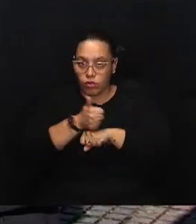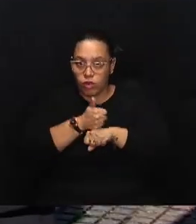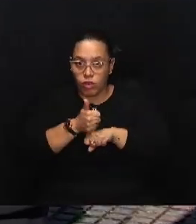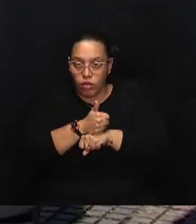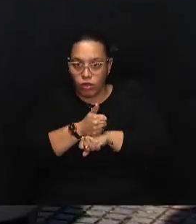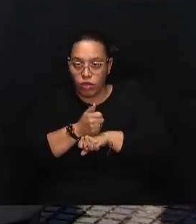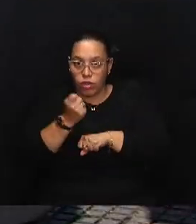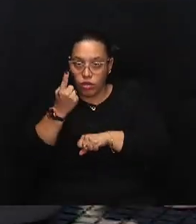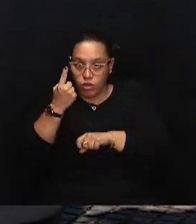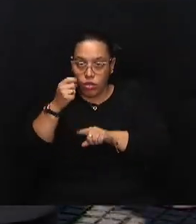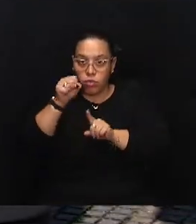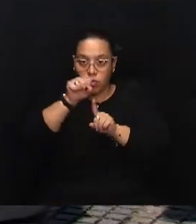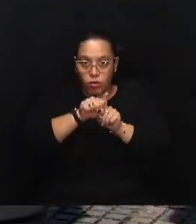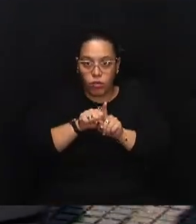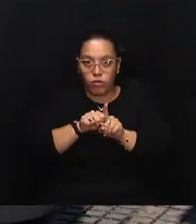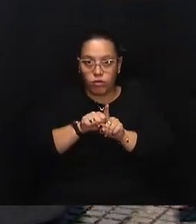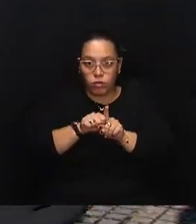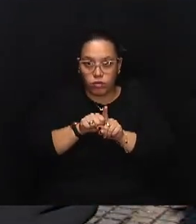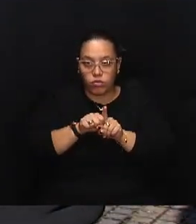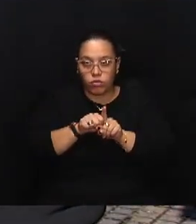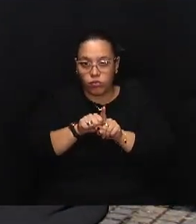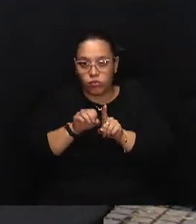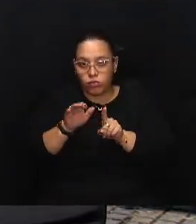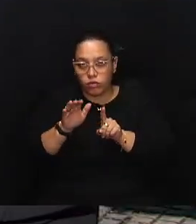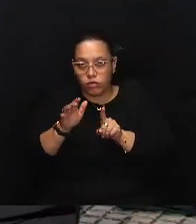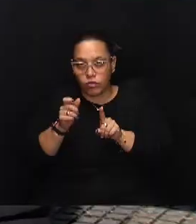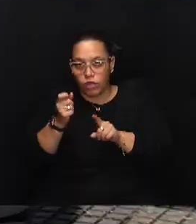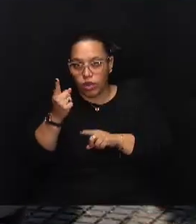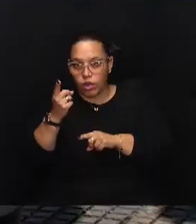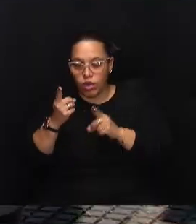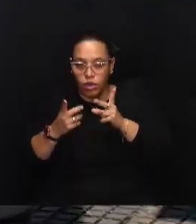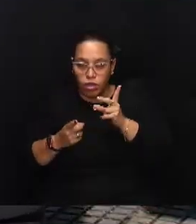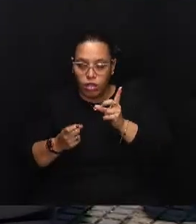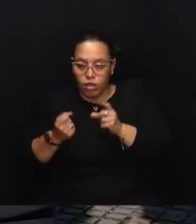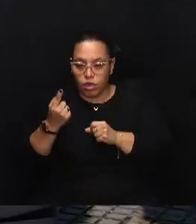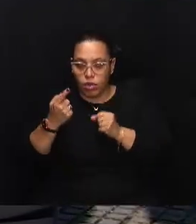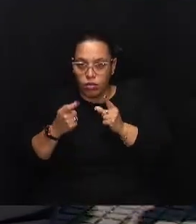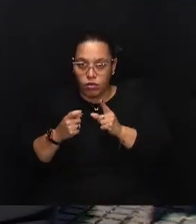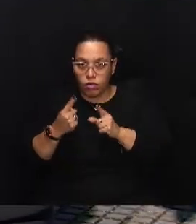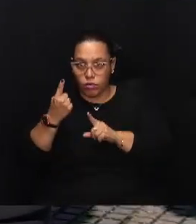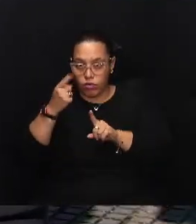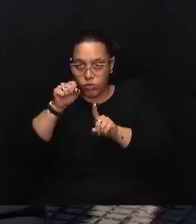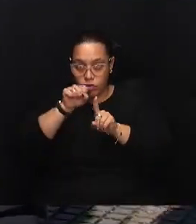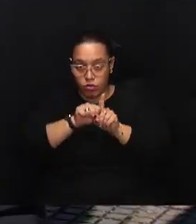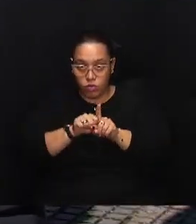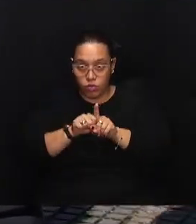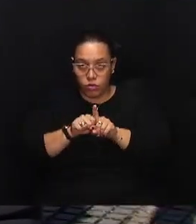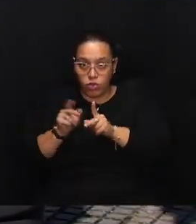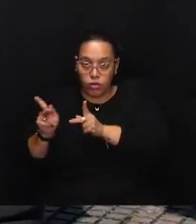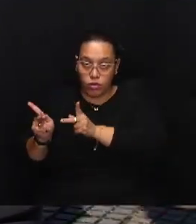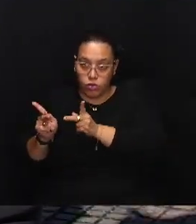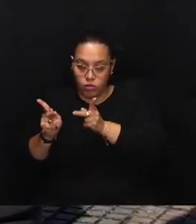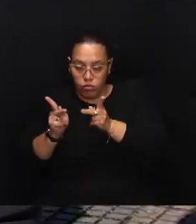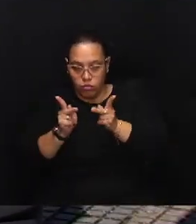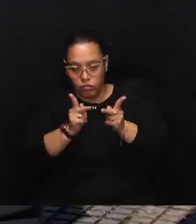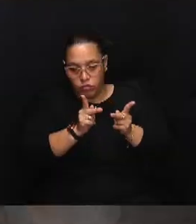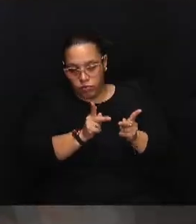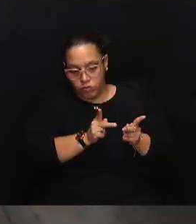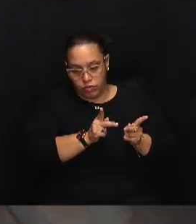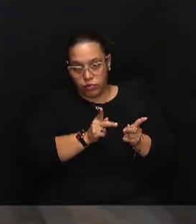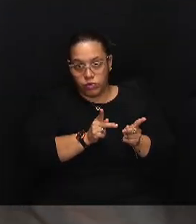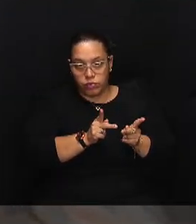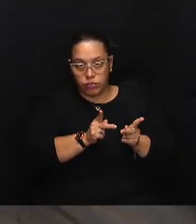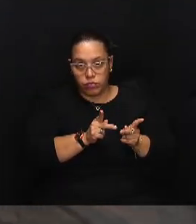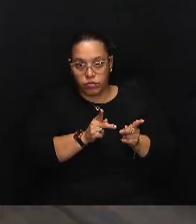uma vez por mês, às vezes um pouquinho mais, mas uma vez por mês a gente vem aqui para levar